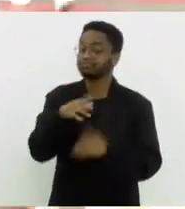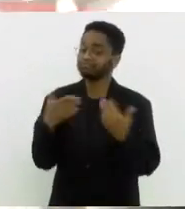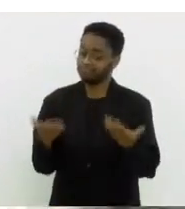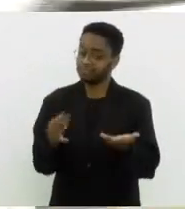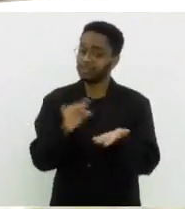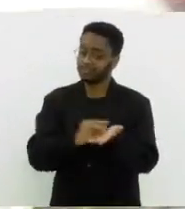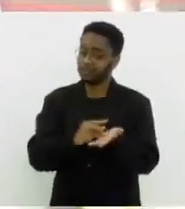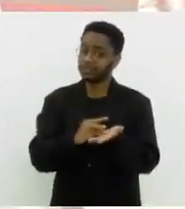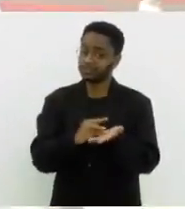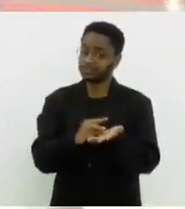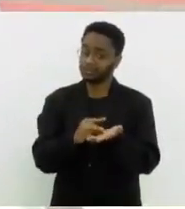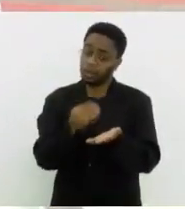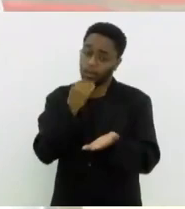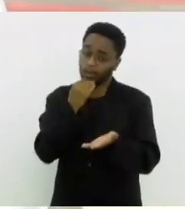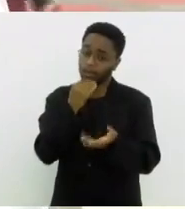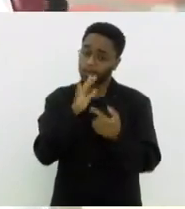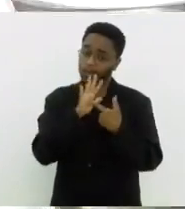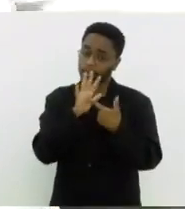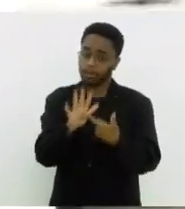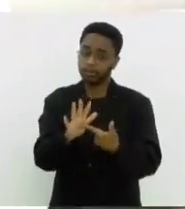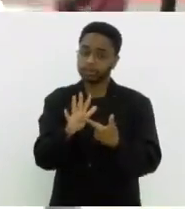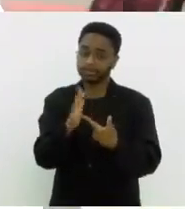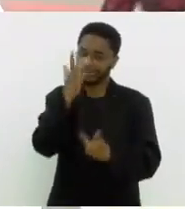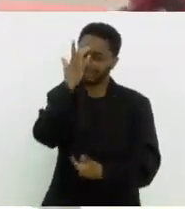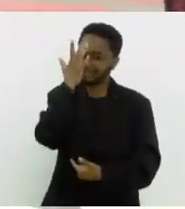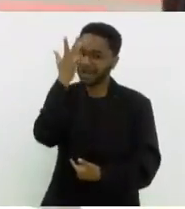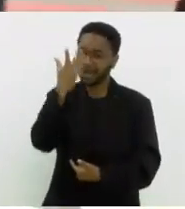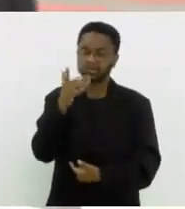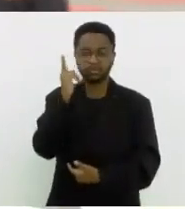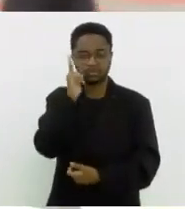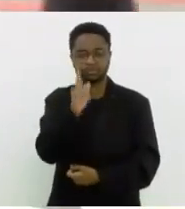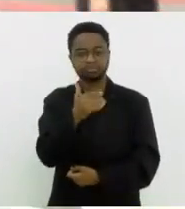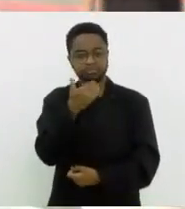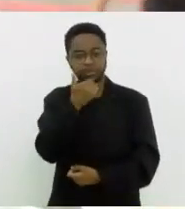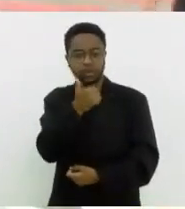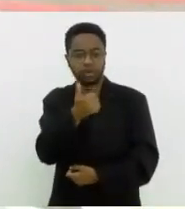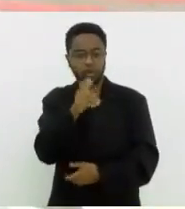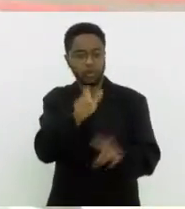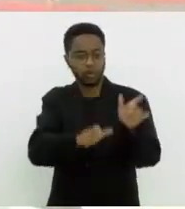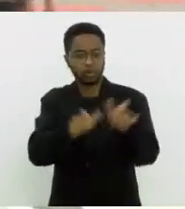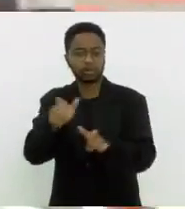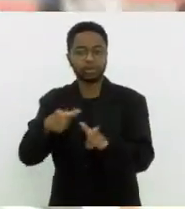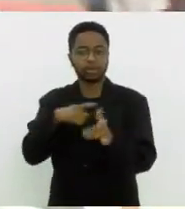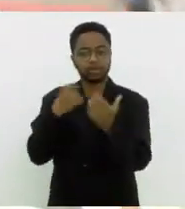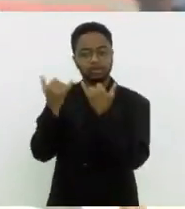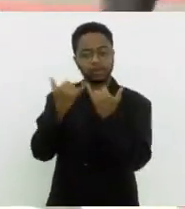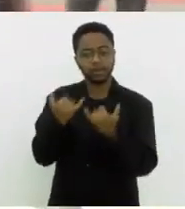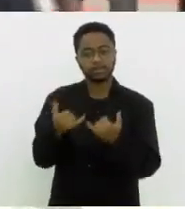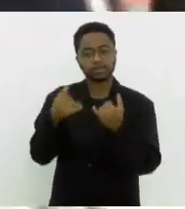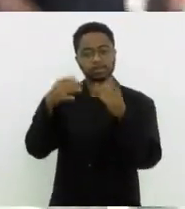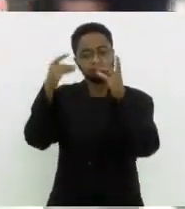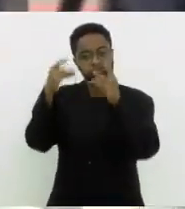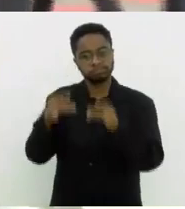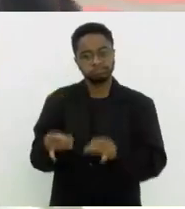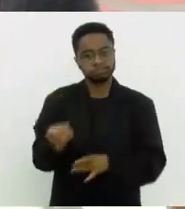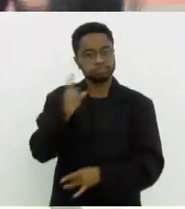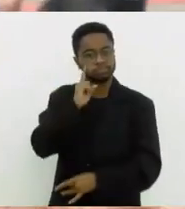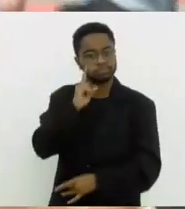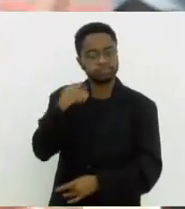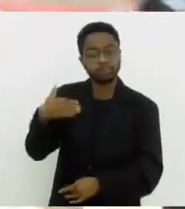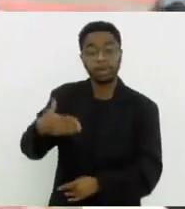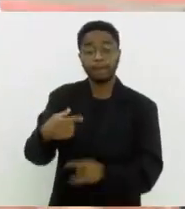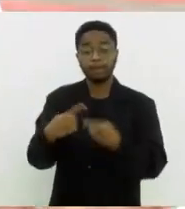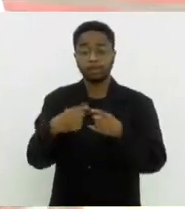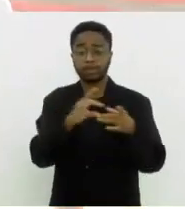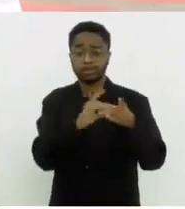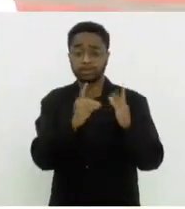isso é, evidentemente, uma facilidade muito maior para o cidadão ter as informações do seu dia a dia, porque o Detran se faz presente na vida